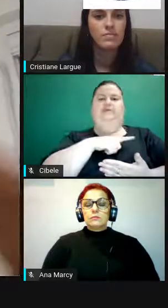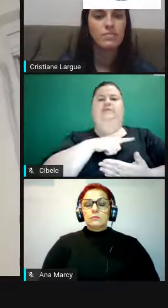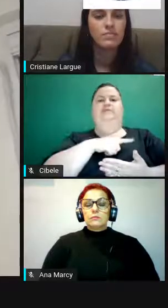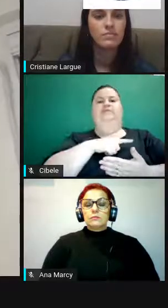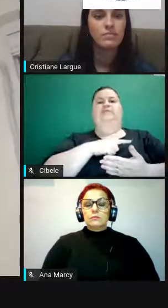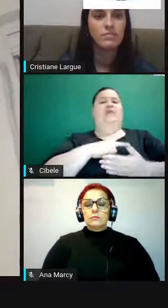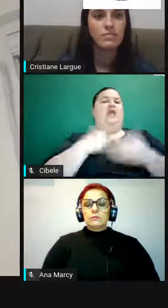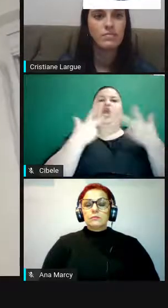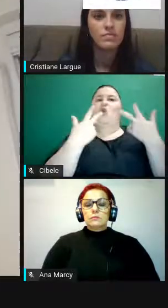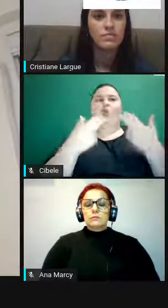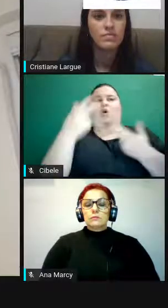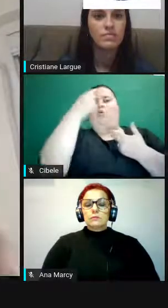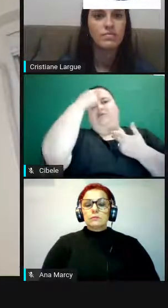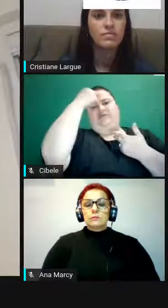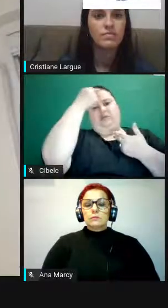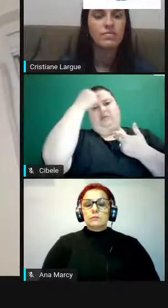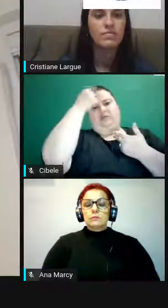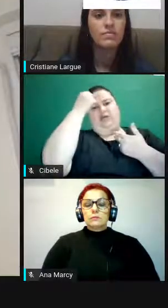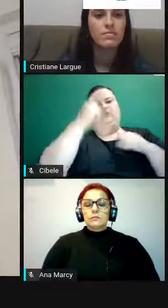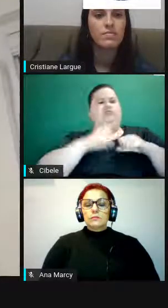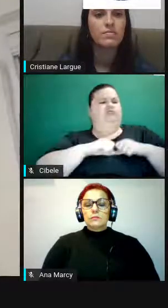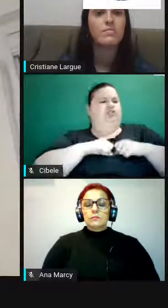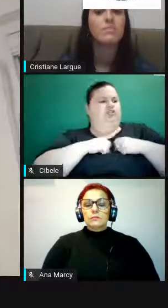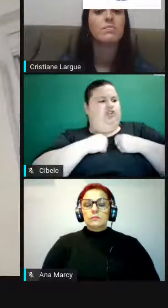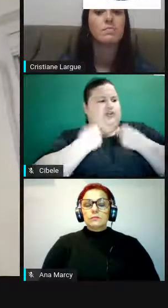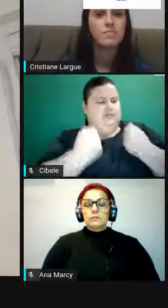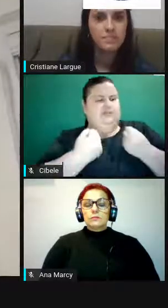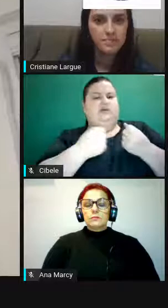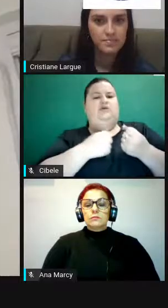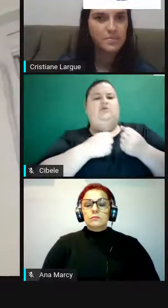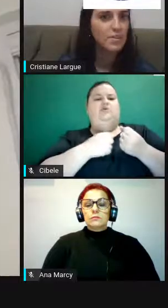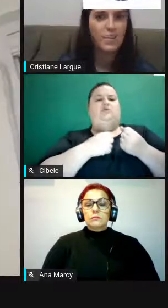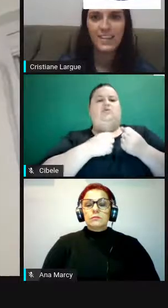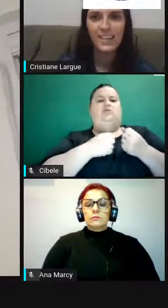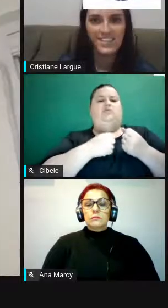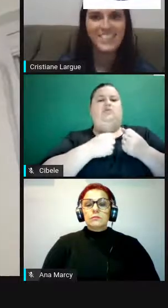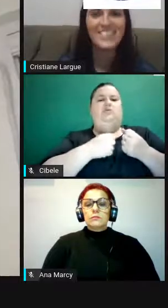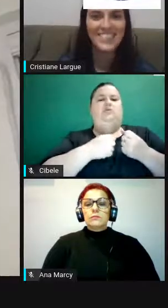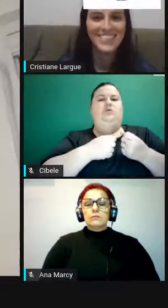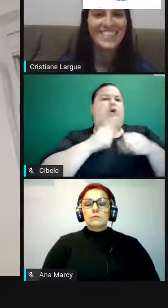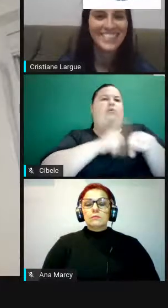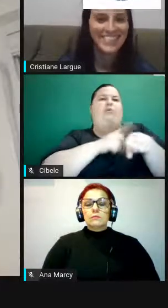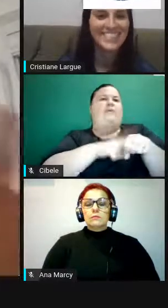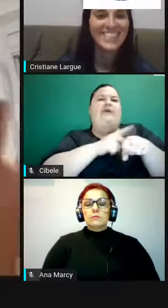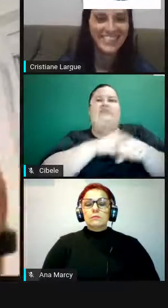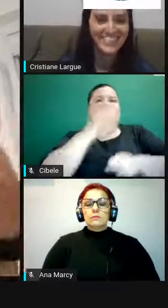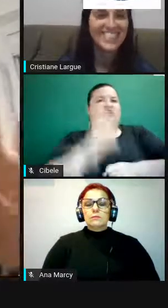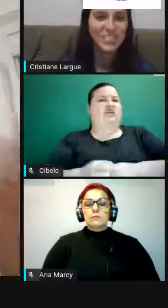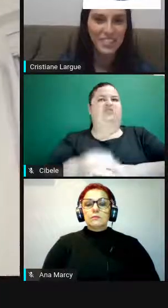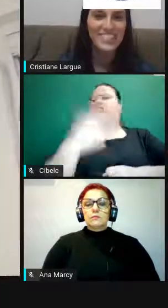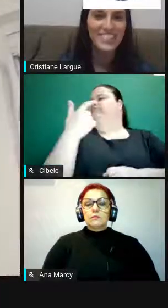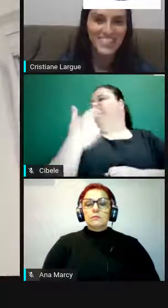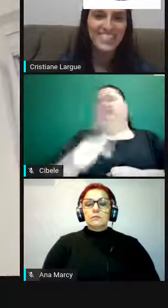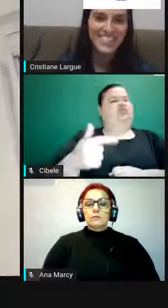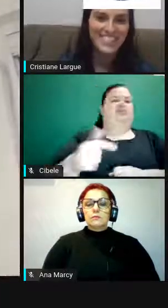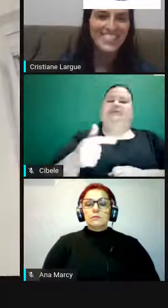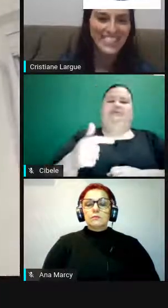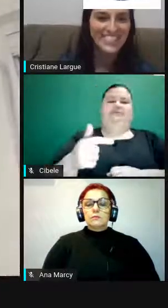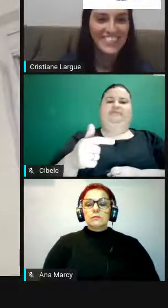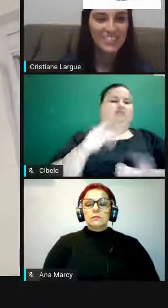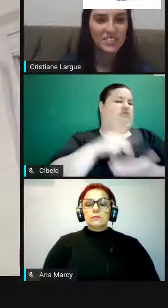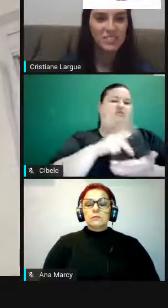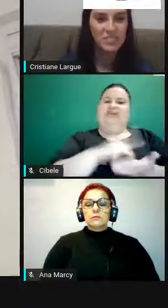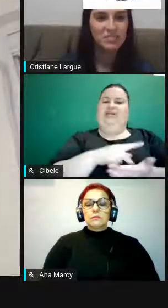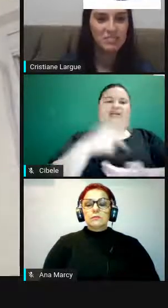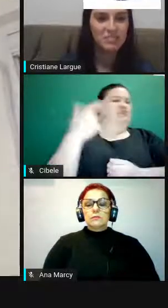dedicando as coisas vão aparecendo e não fica esperando o momento ideal porque o momento ele é um nunca vai desistir nunca vai ter não tem né não tem a verdade